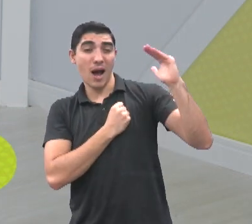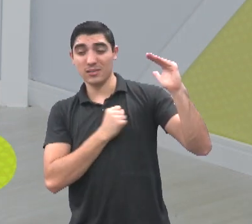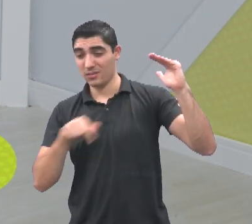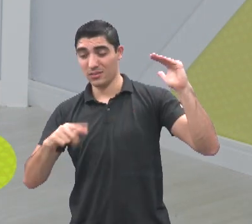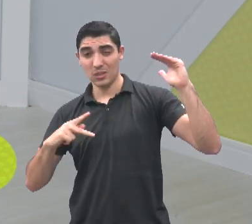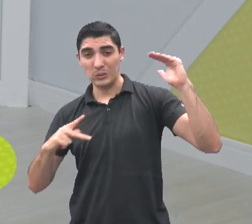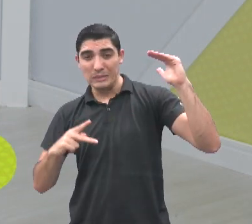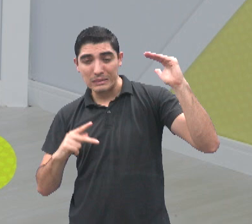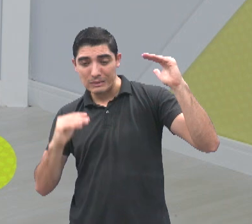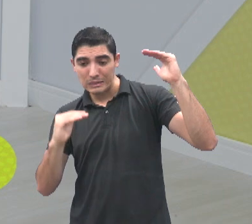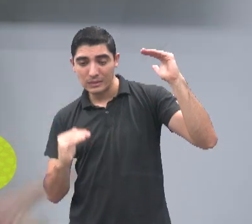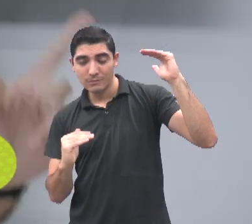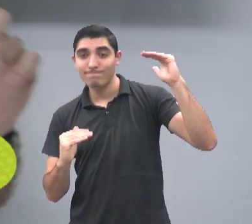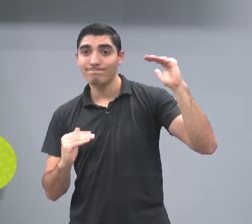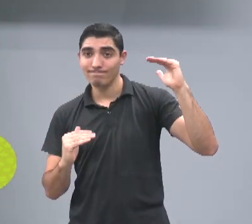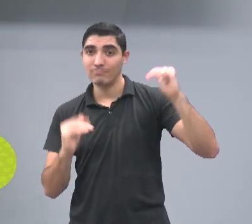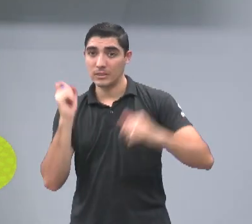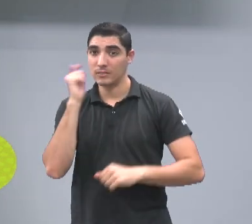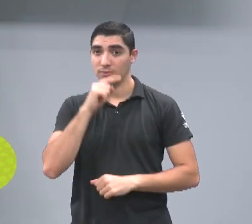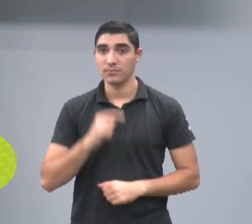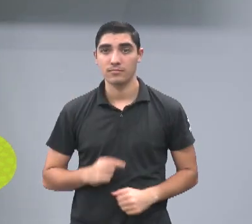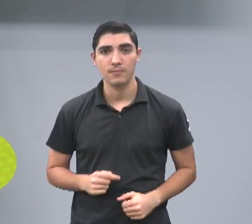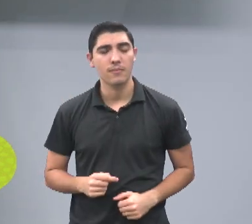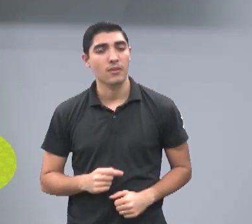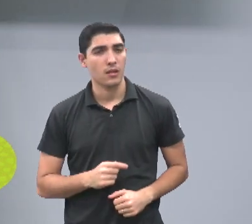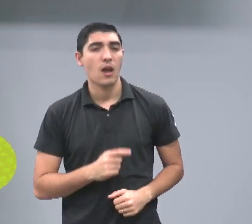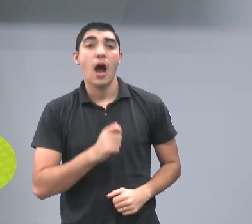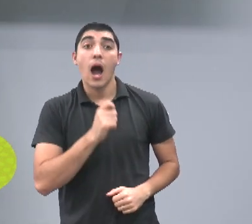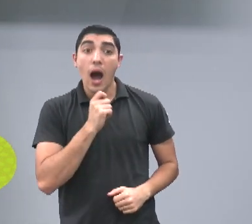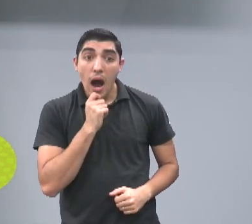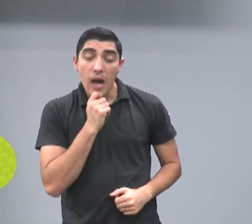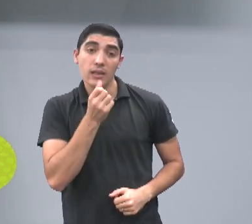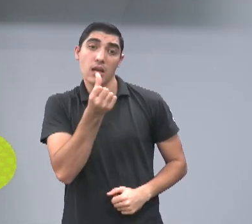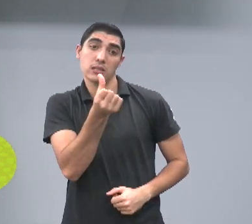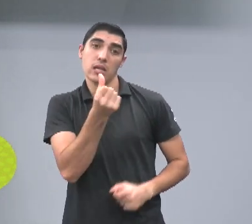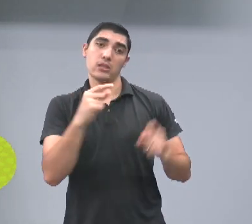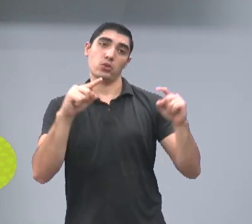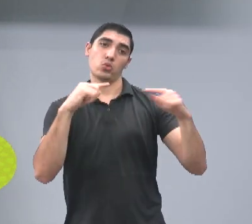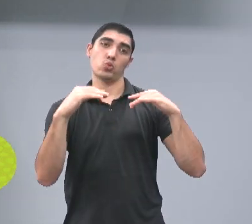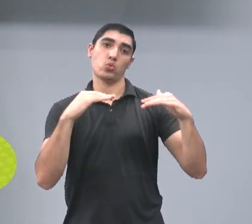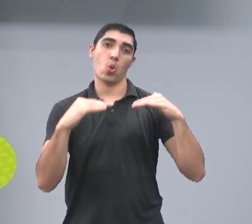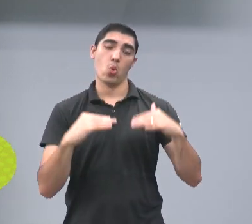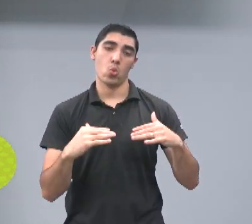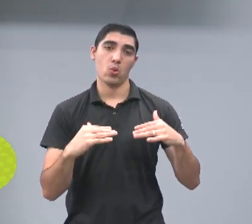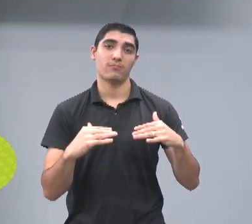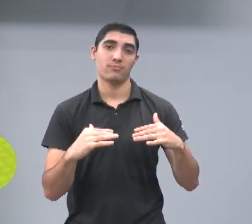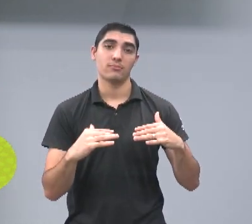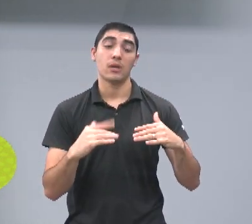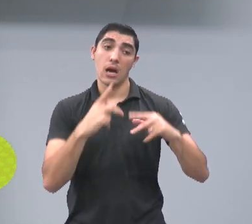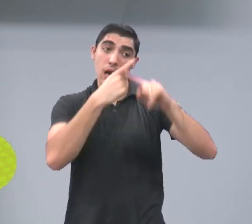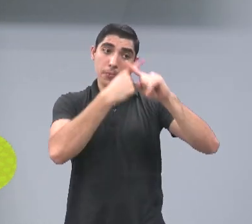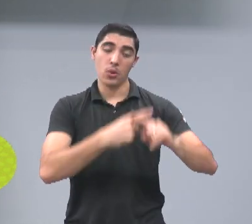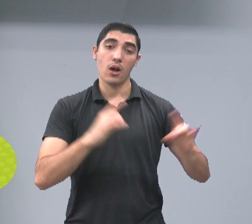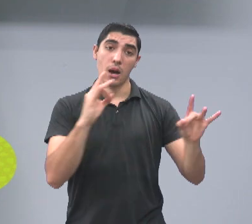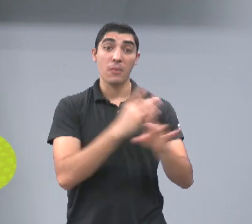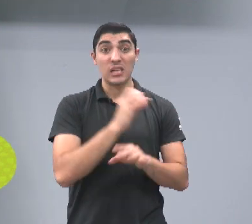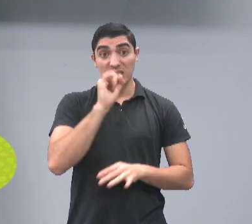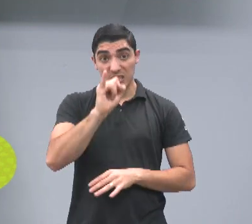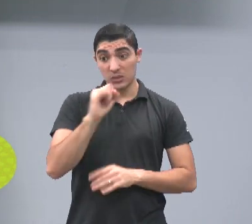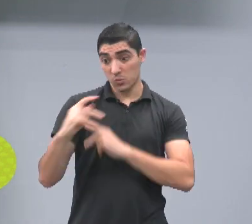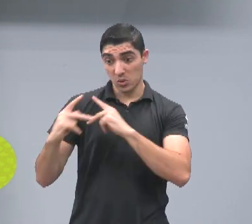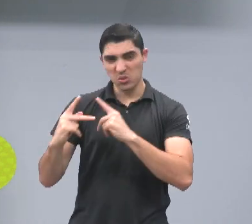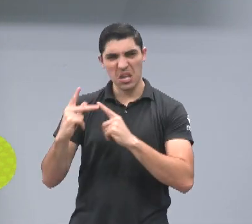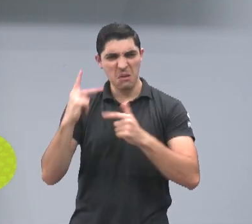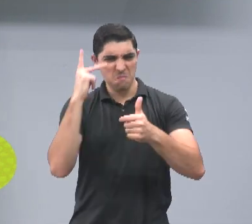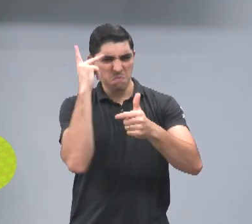complicada, né, Brunão? Acho que, se não me engano, faltam 6 jogos aí para acabar o campeonato. Se vencer todos por 3-0, consegue